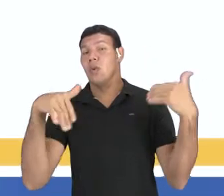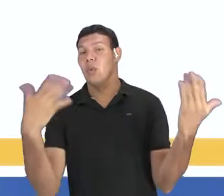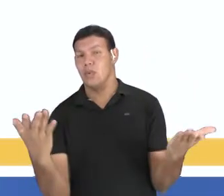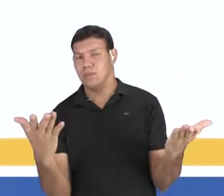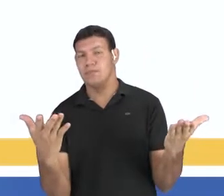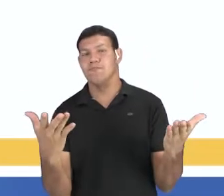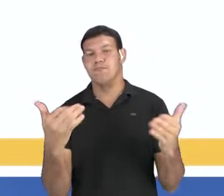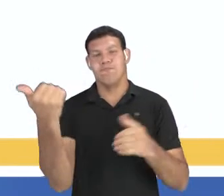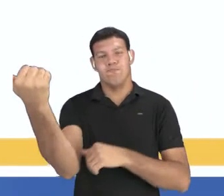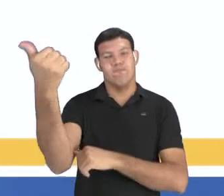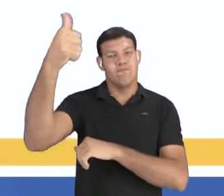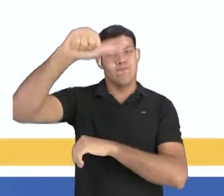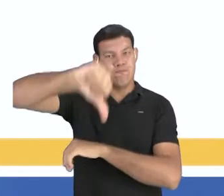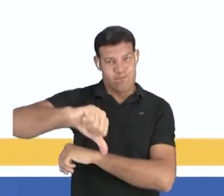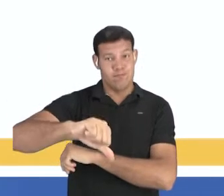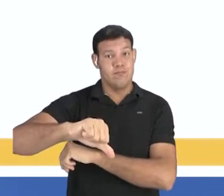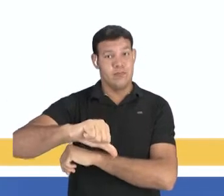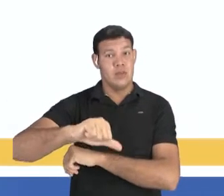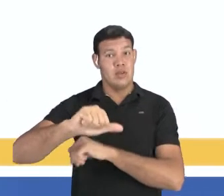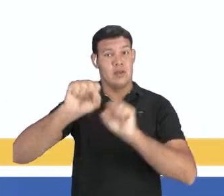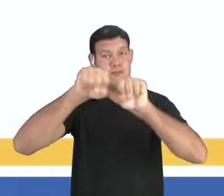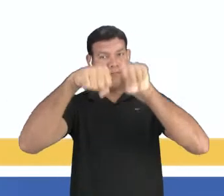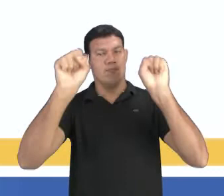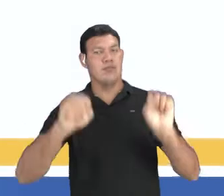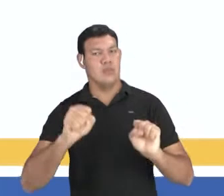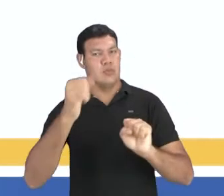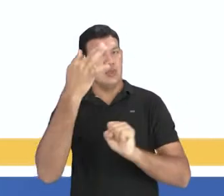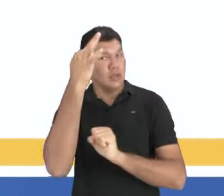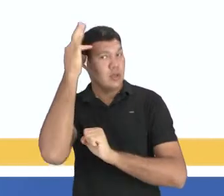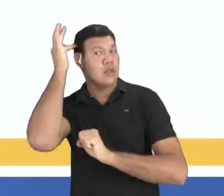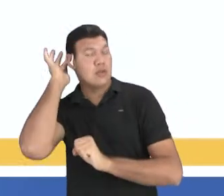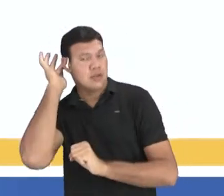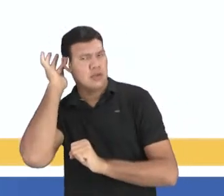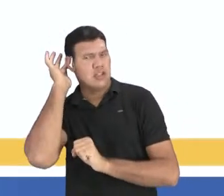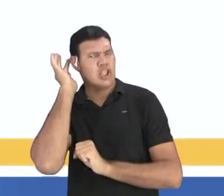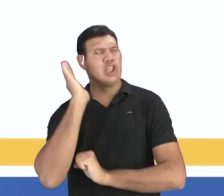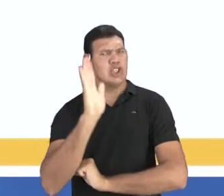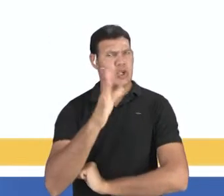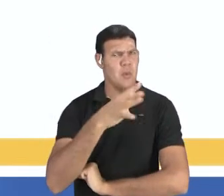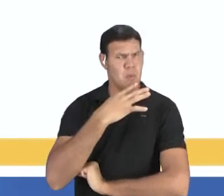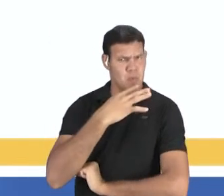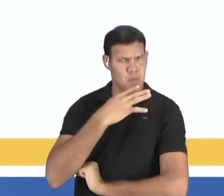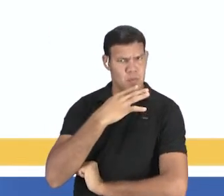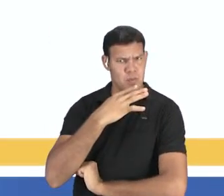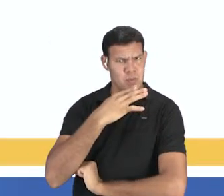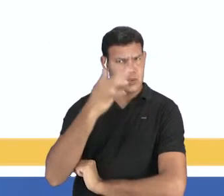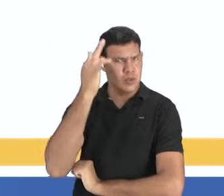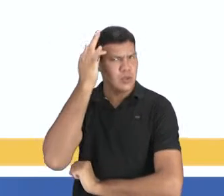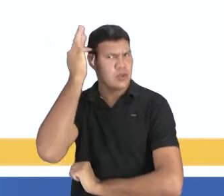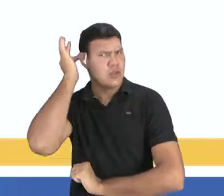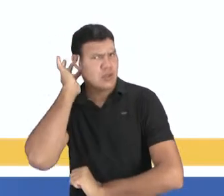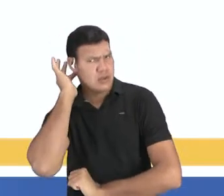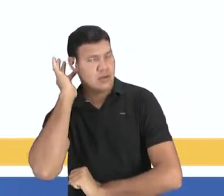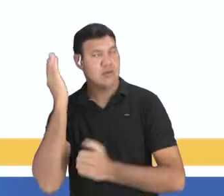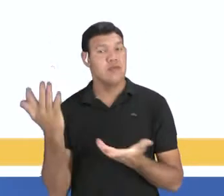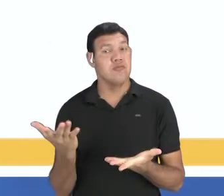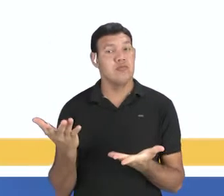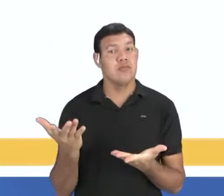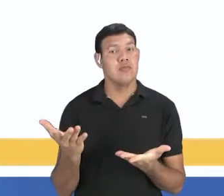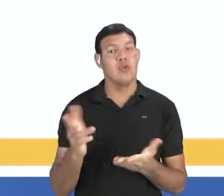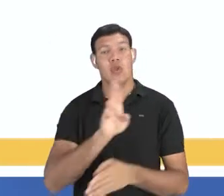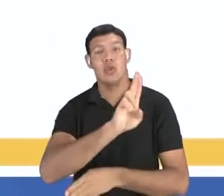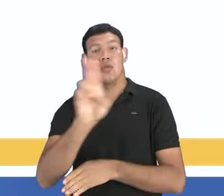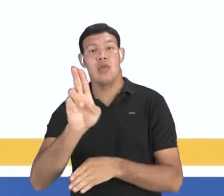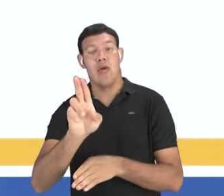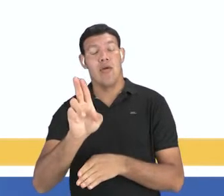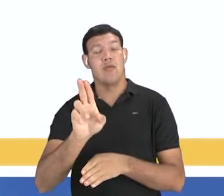feudal pelo que todos vocês já ouviram falar em algum momento sobre o feudalismo então feudalismo mulher o nome dado